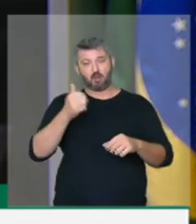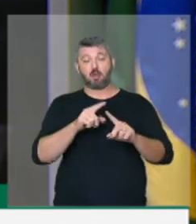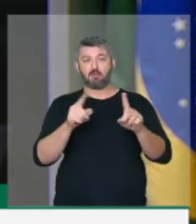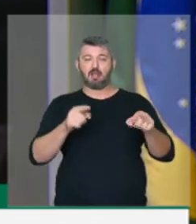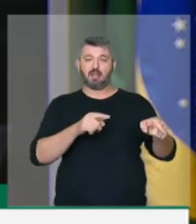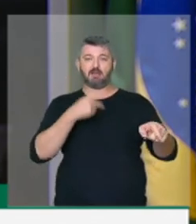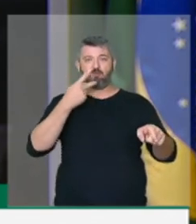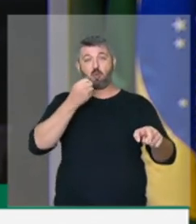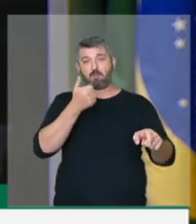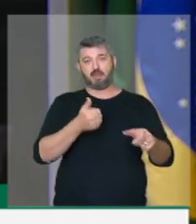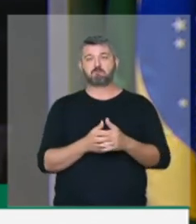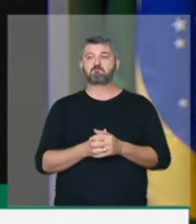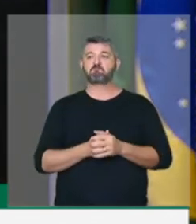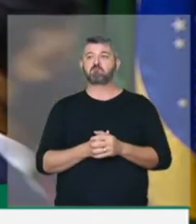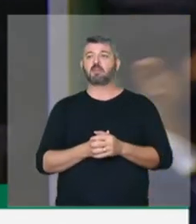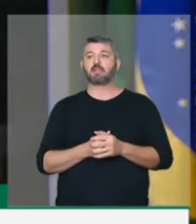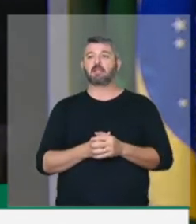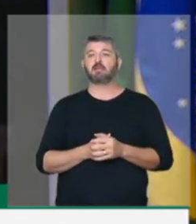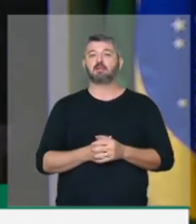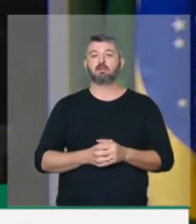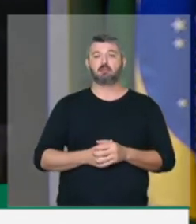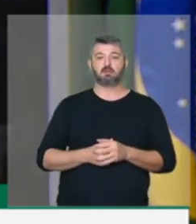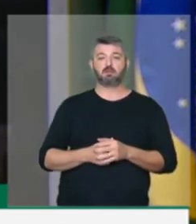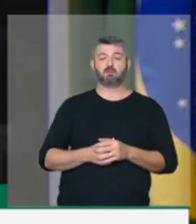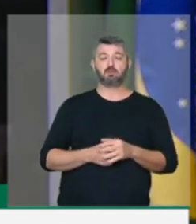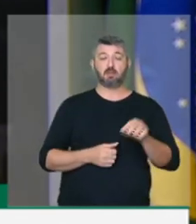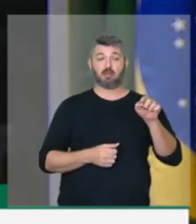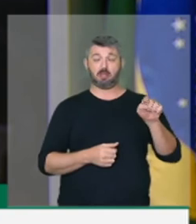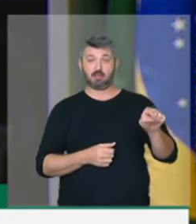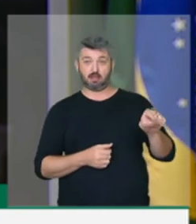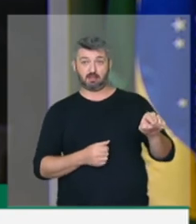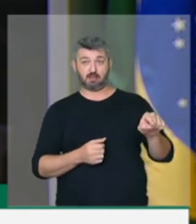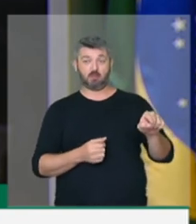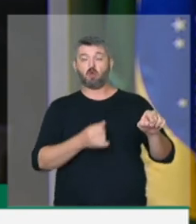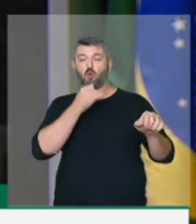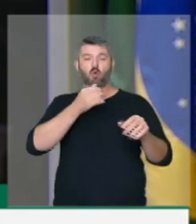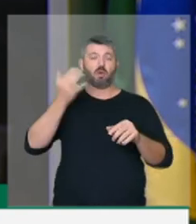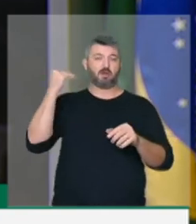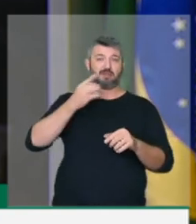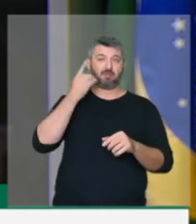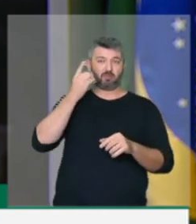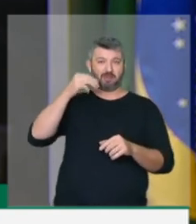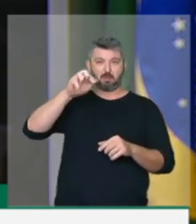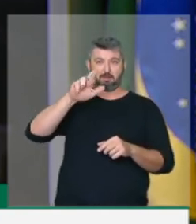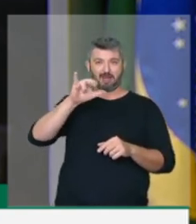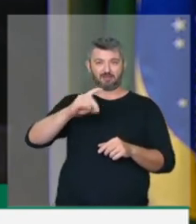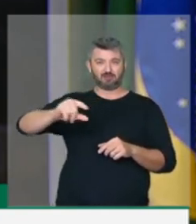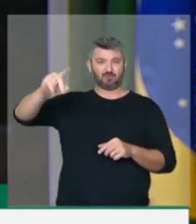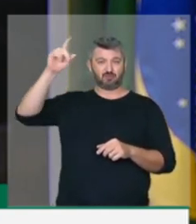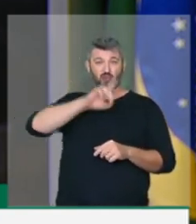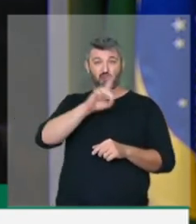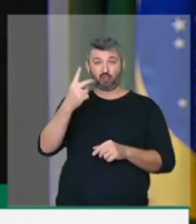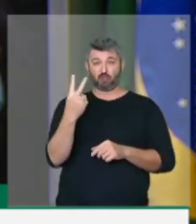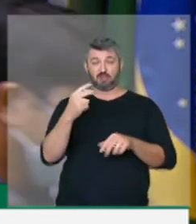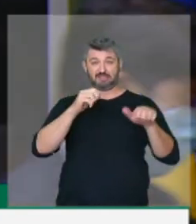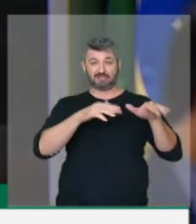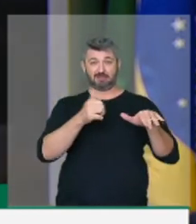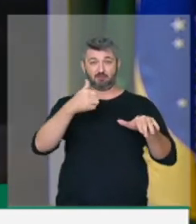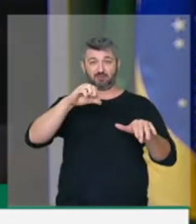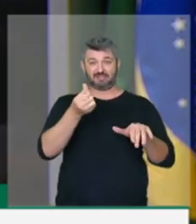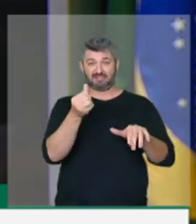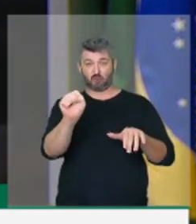mas quando o deputado Márcio Moreira Alves, naquele momento, dia 2 de setembro